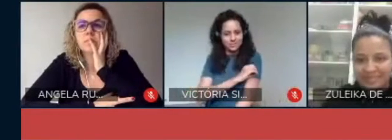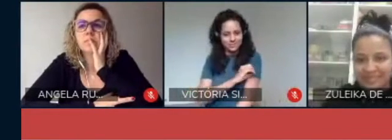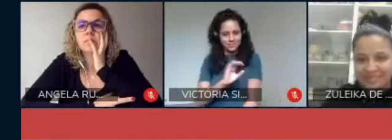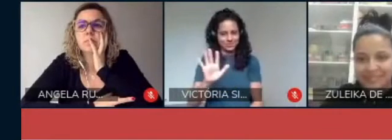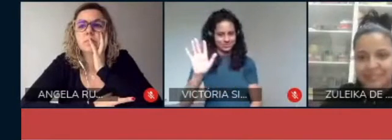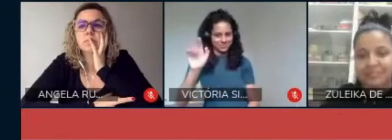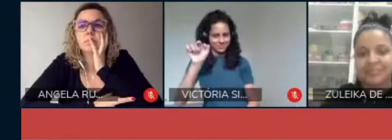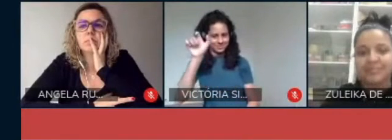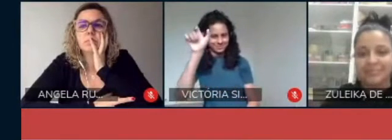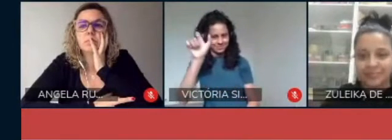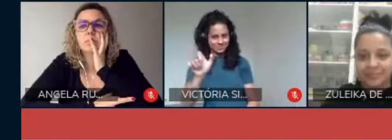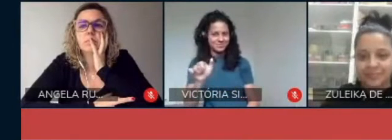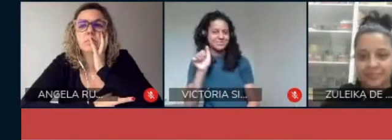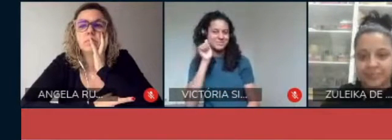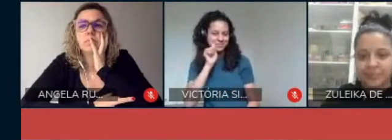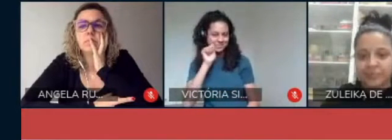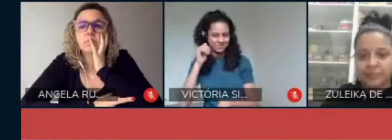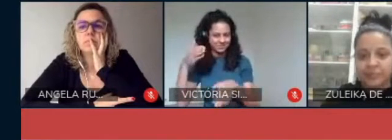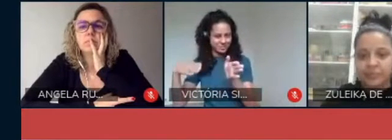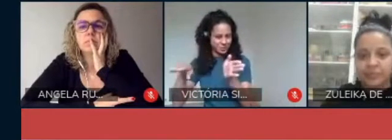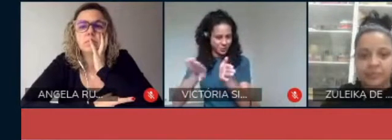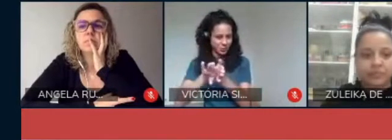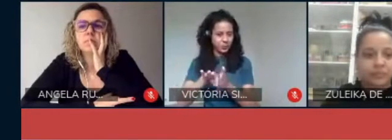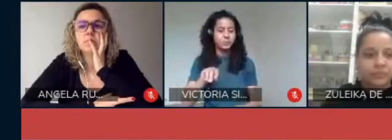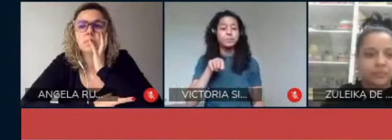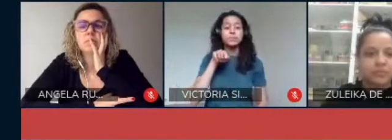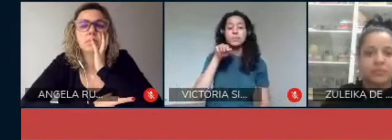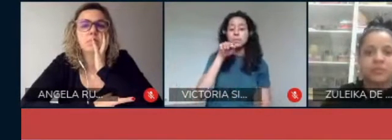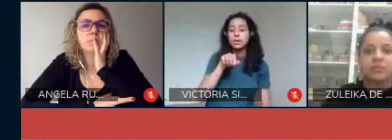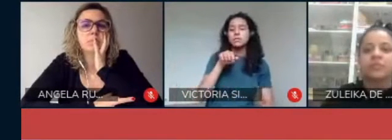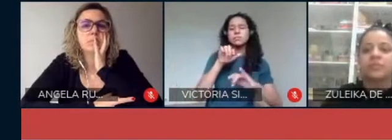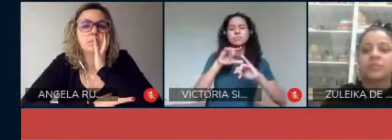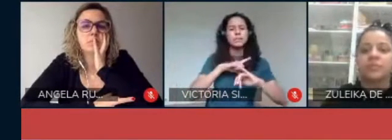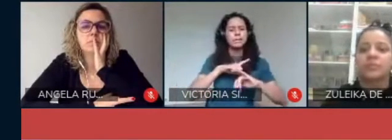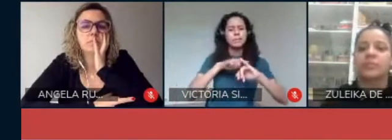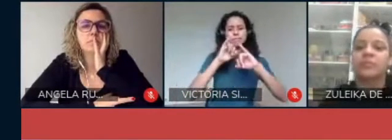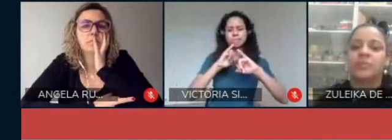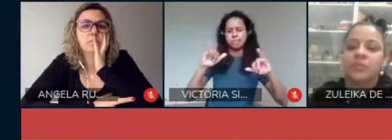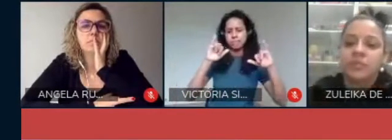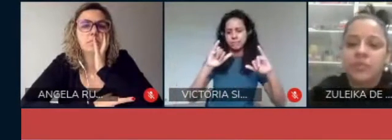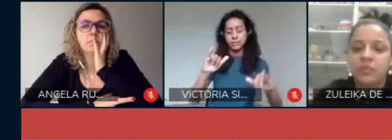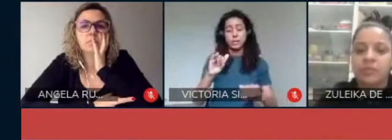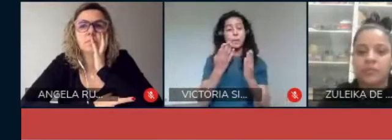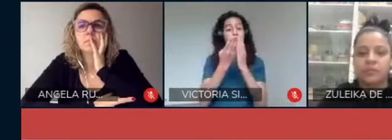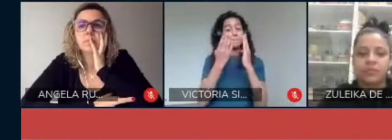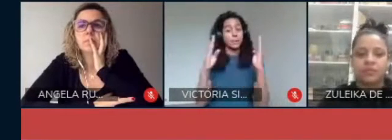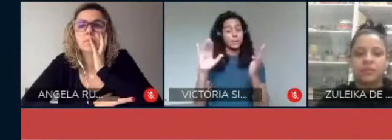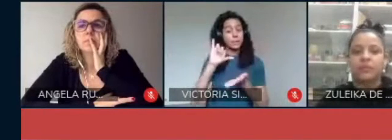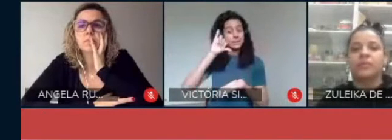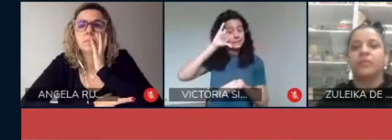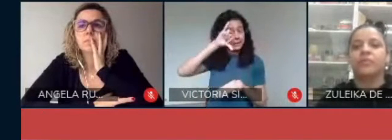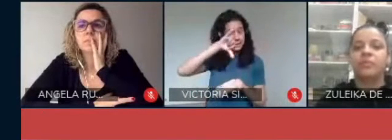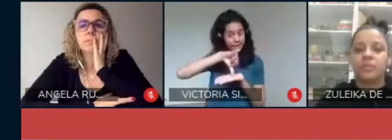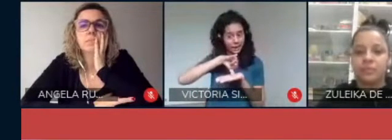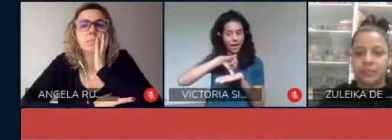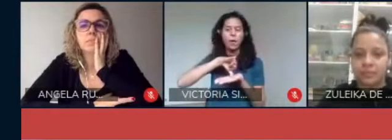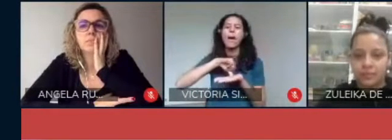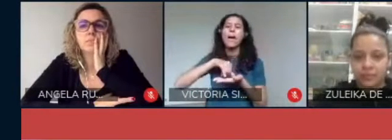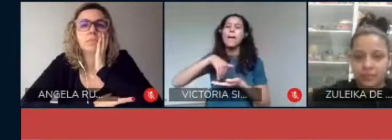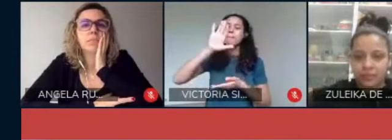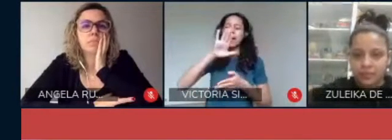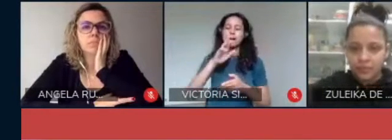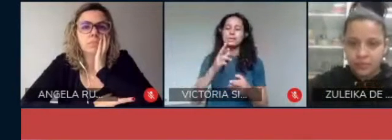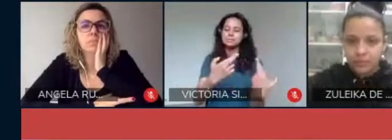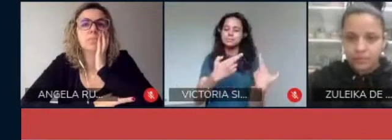que nós temos disponíveis para facilitar a vida de vocês, mas o acervo físico dela é mais para o